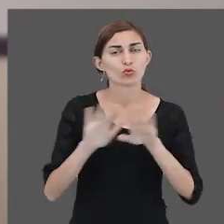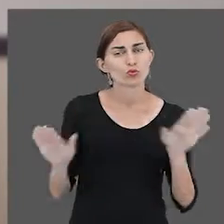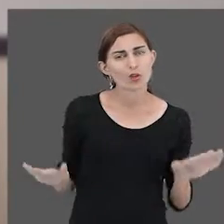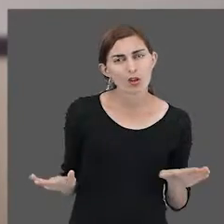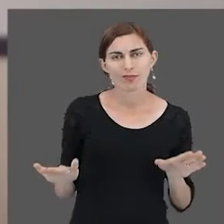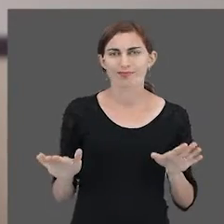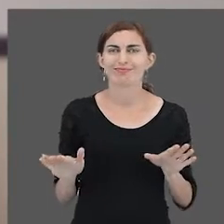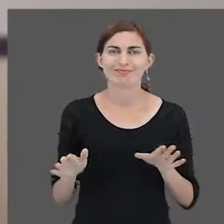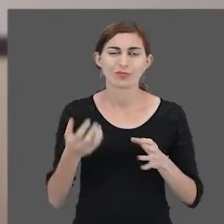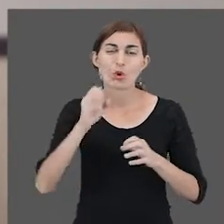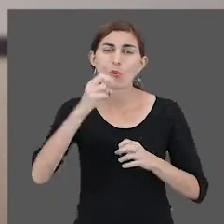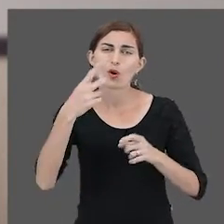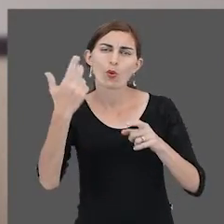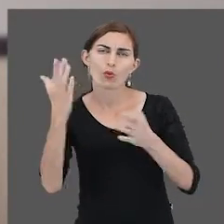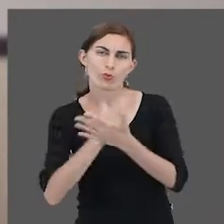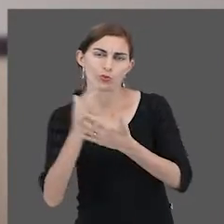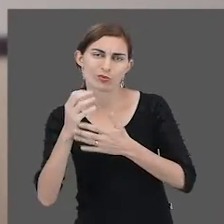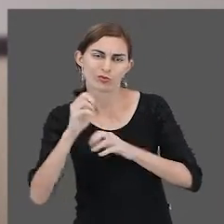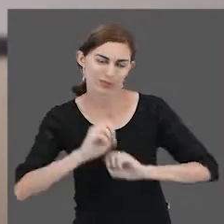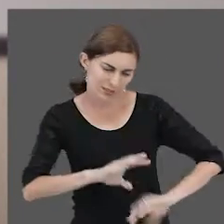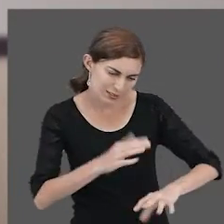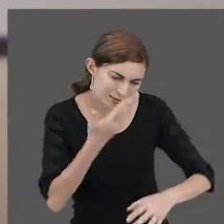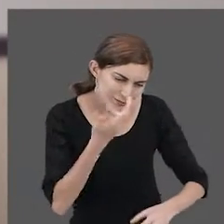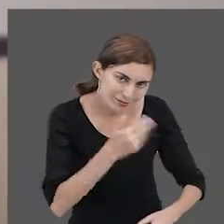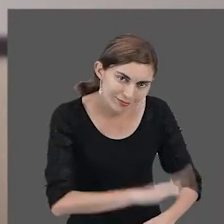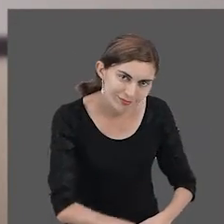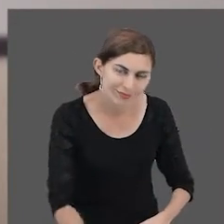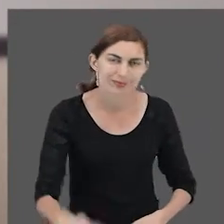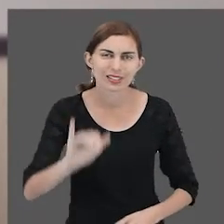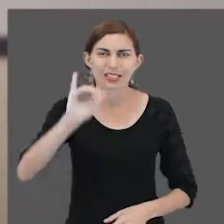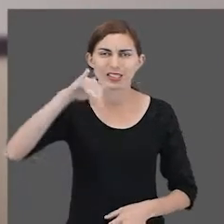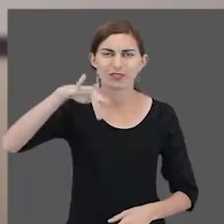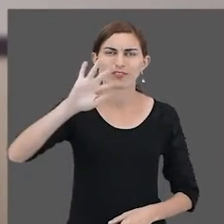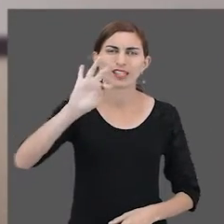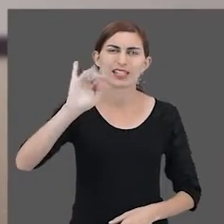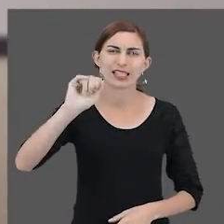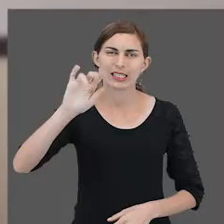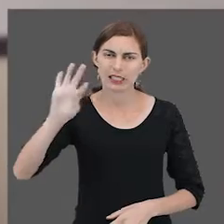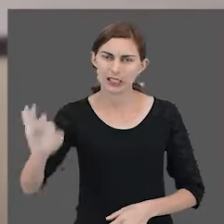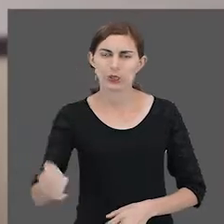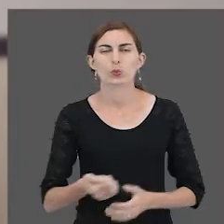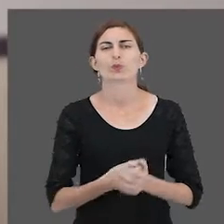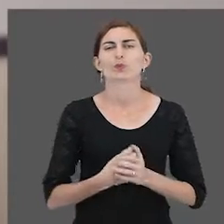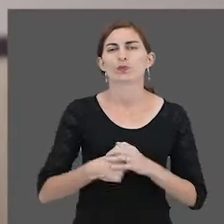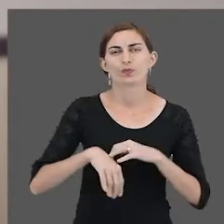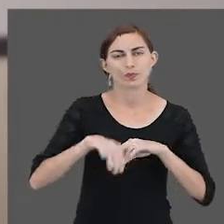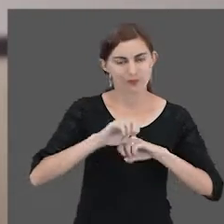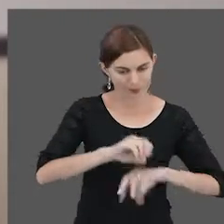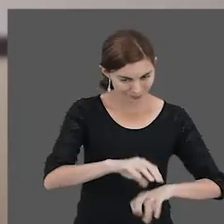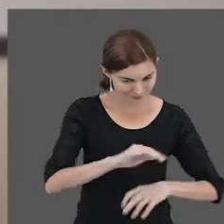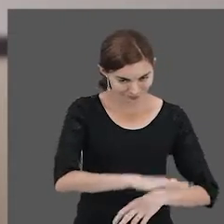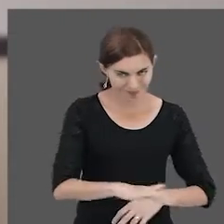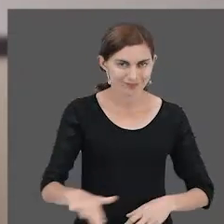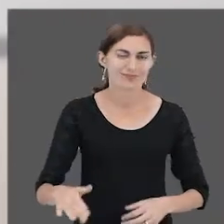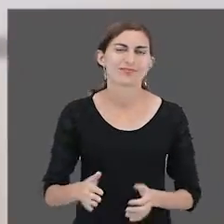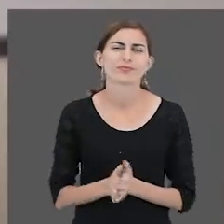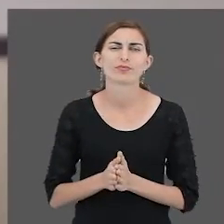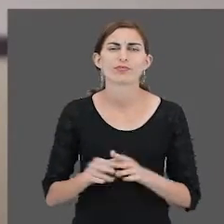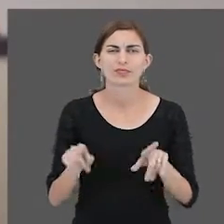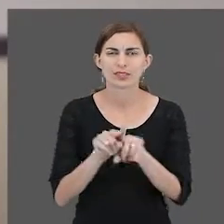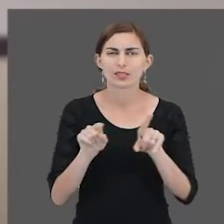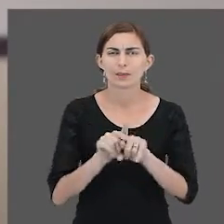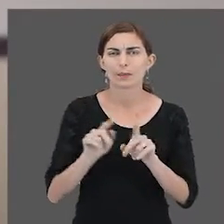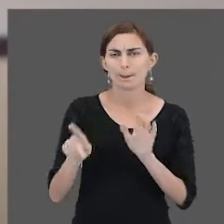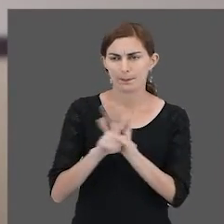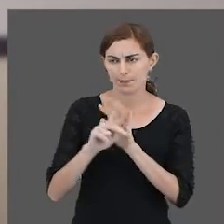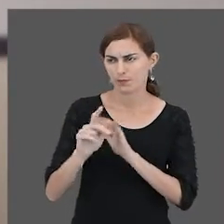aplicado na educação infantil e no ensino fundamental. Então, é obrigatório que o recurso do Fundeb seja na atuação prioritária do ente. Fora a